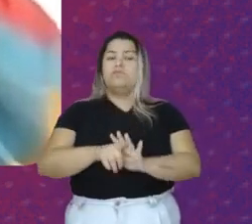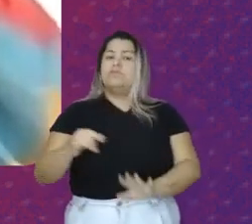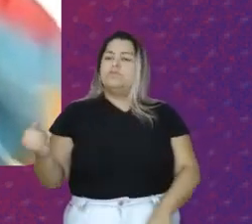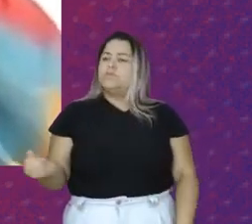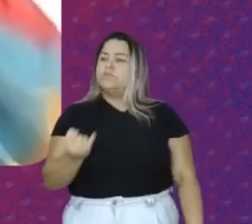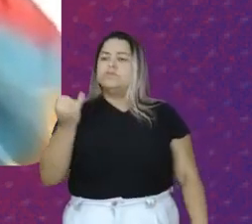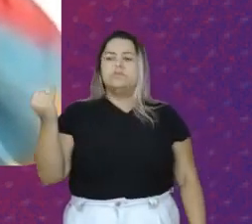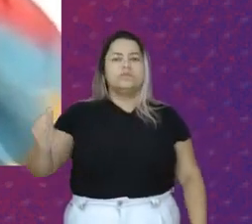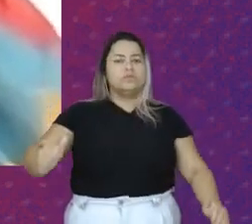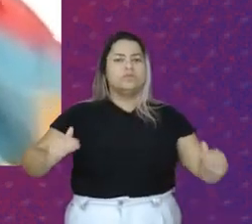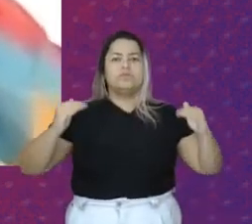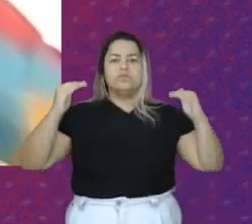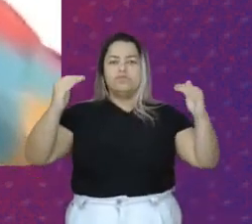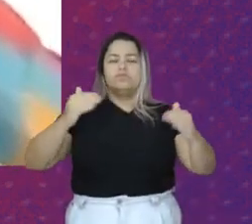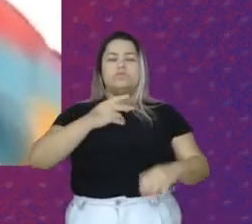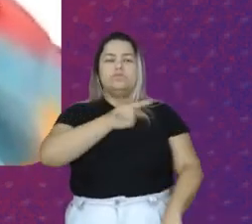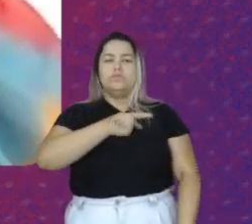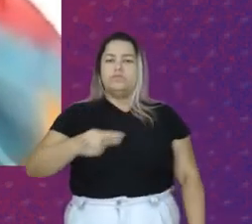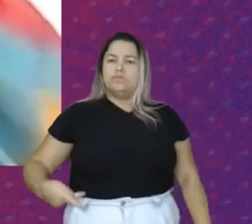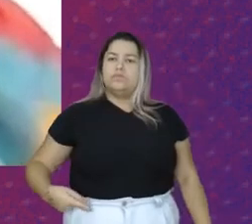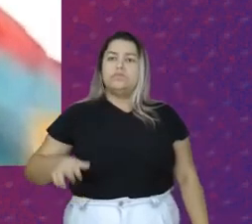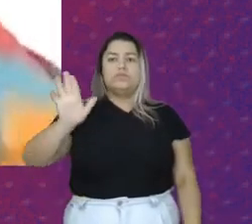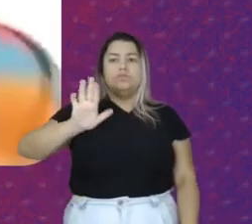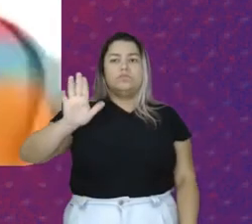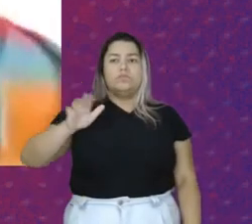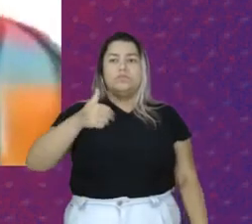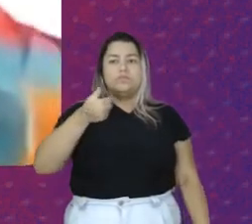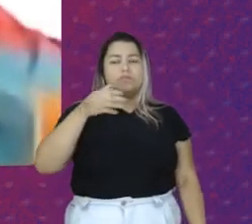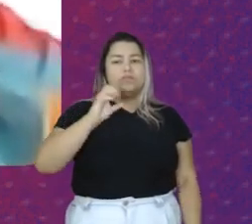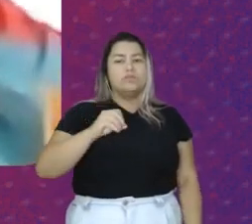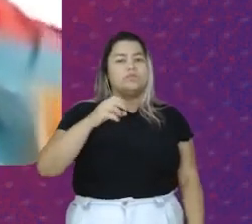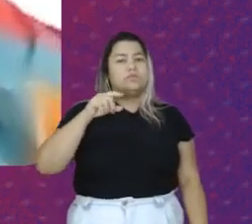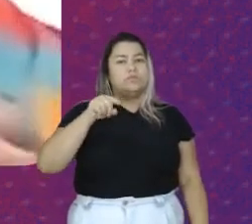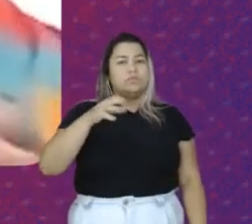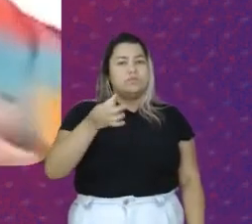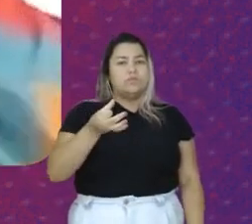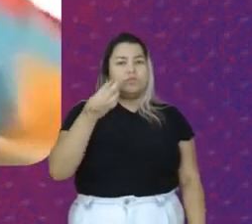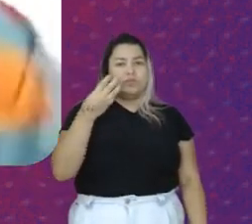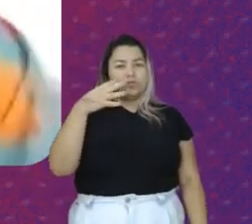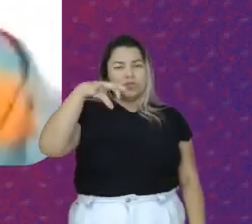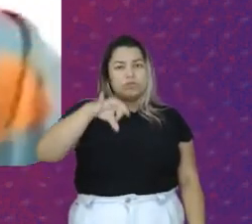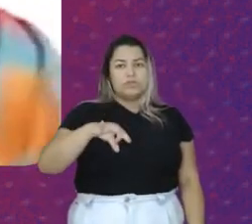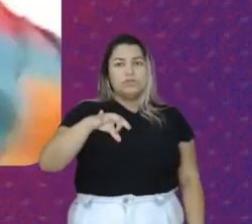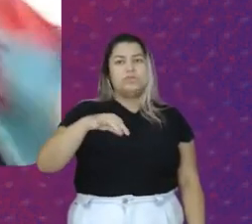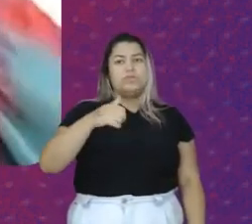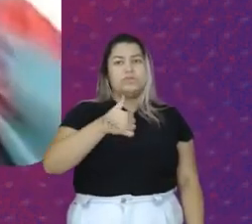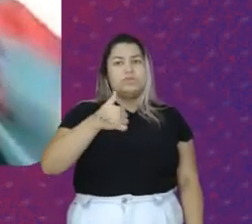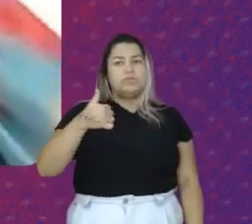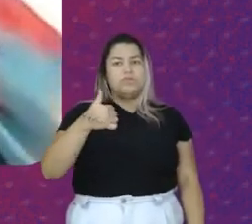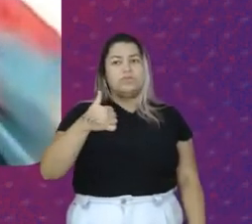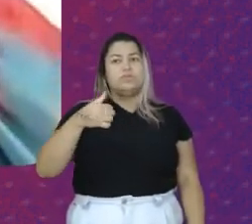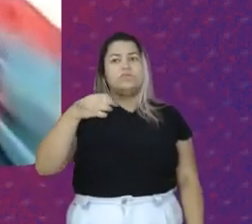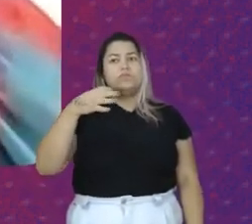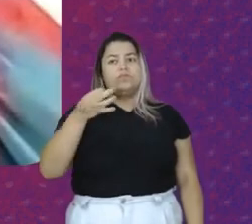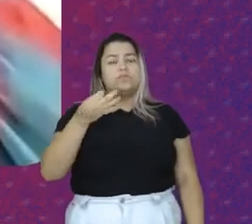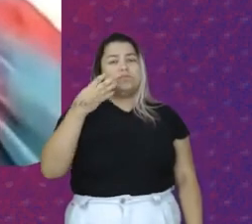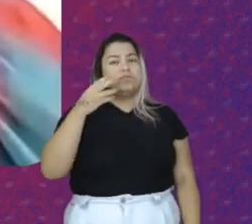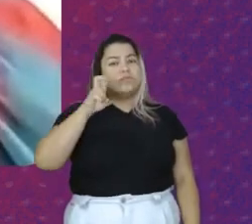é fruto dos governos Lula, que é a Lei 10.639 e a 11.645, que